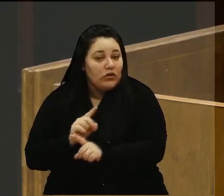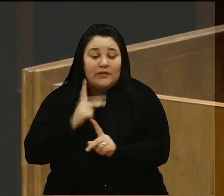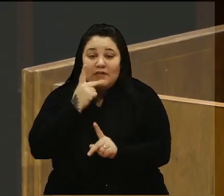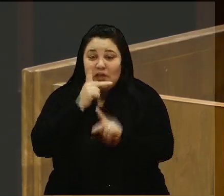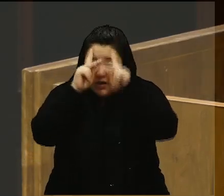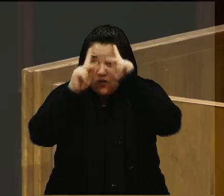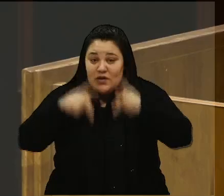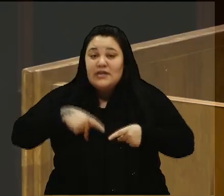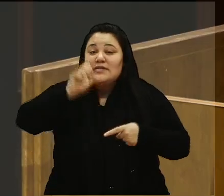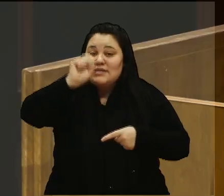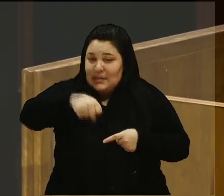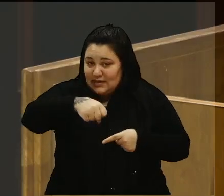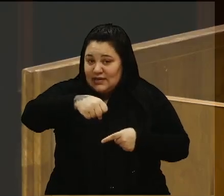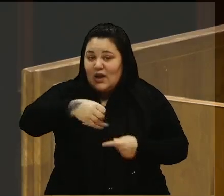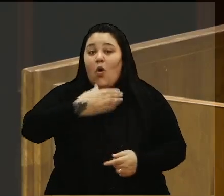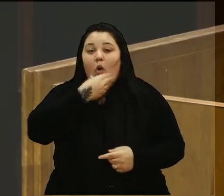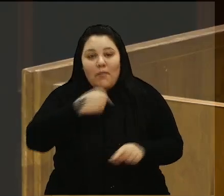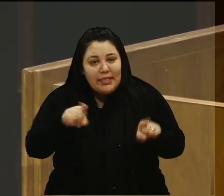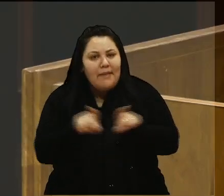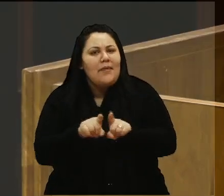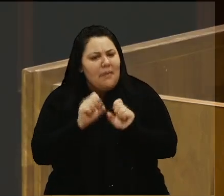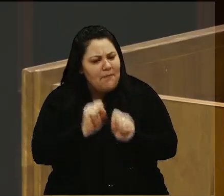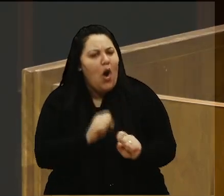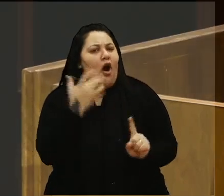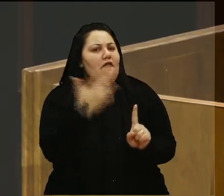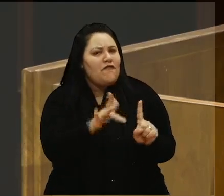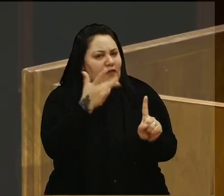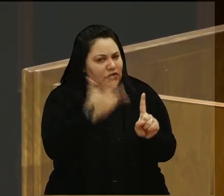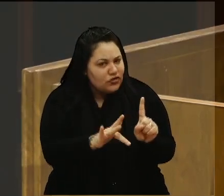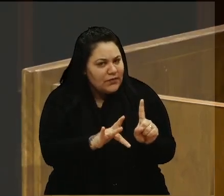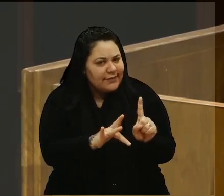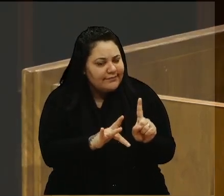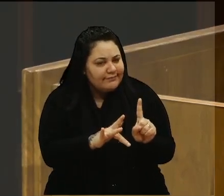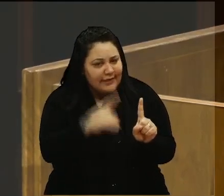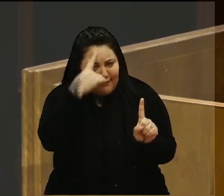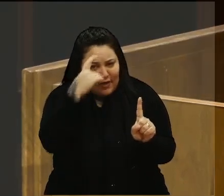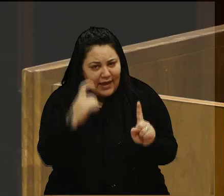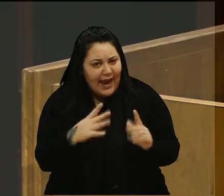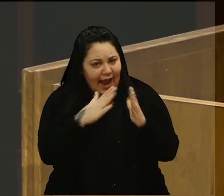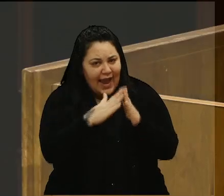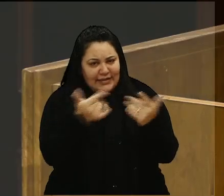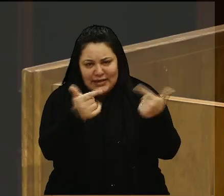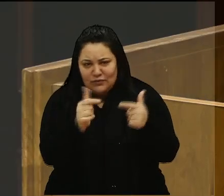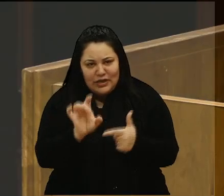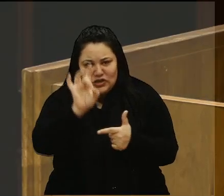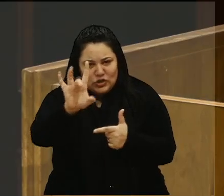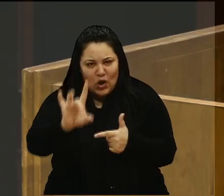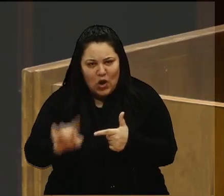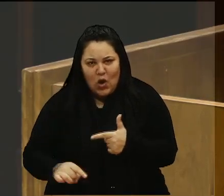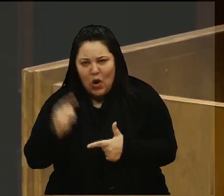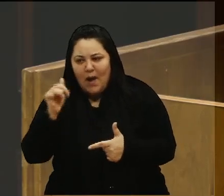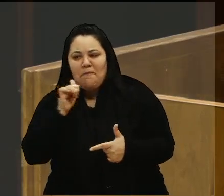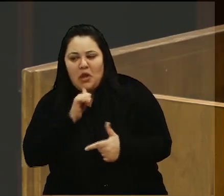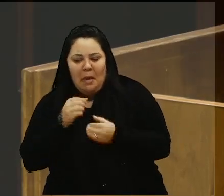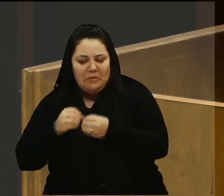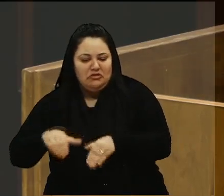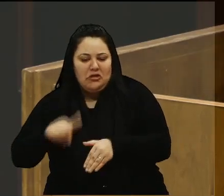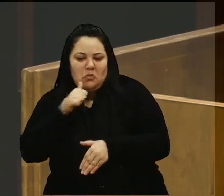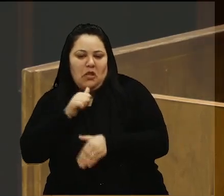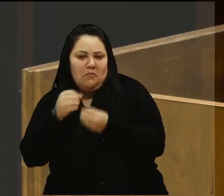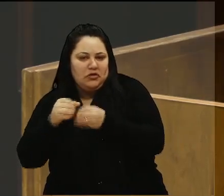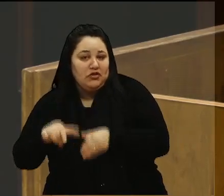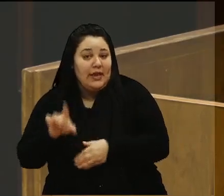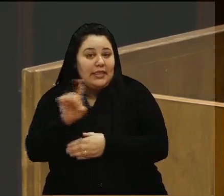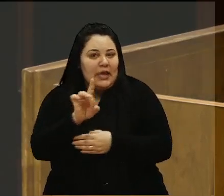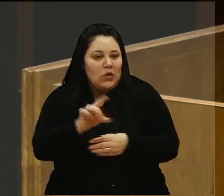que homens também podem ser vítimas, que a violência doméstica não tem apenas um lado, e que a omissão do